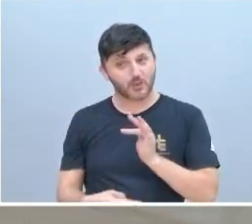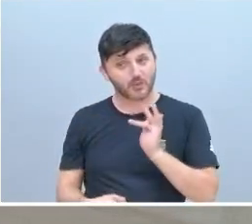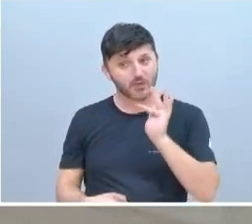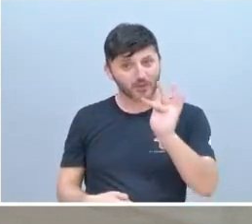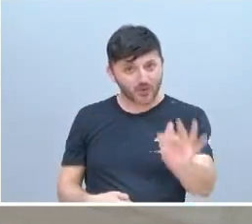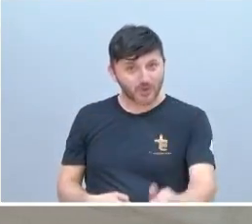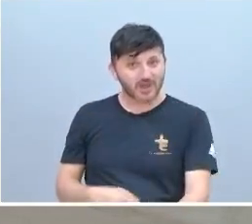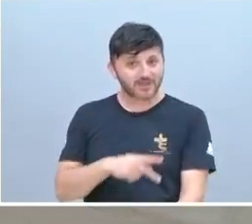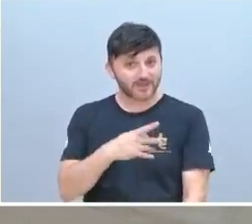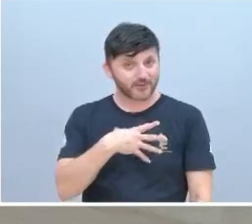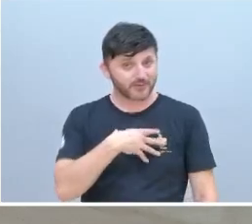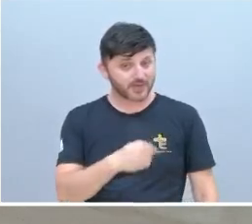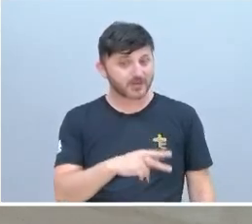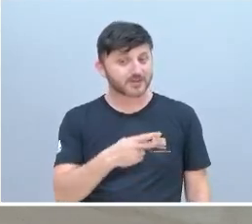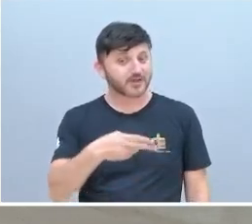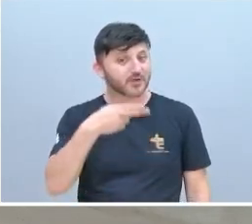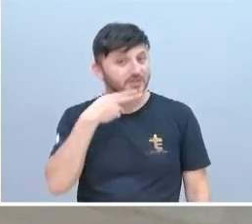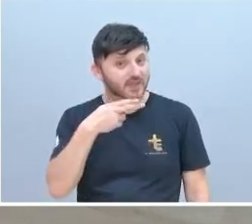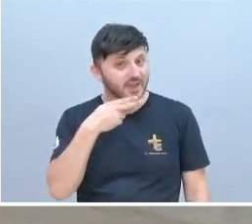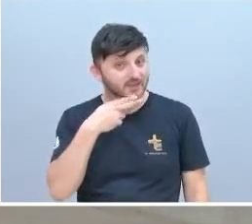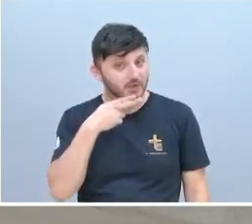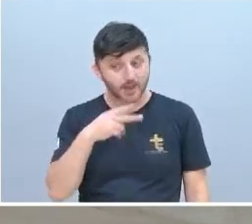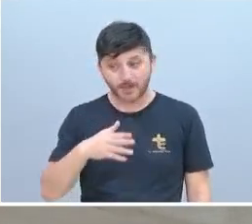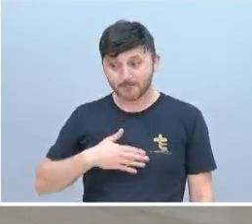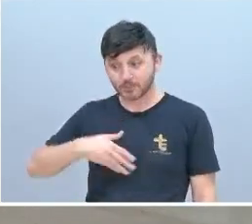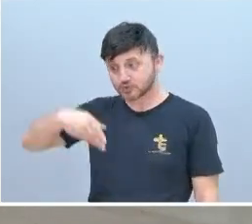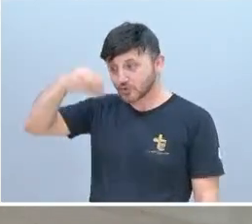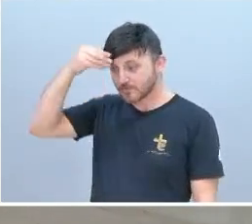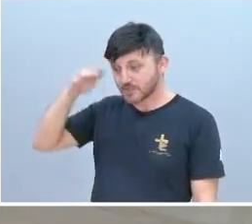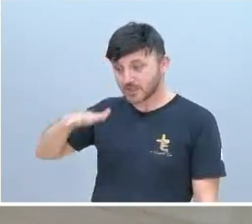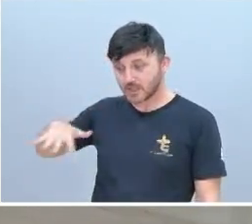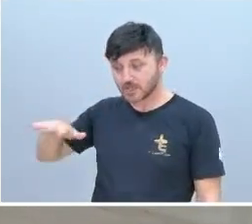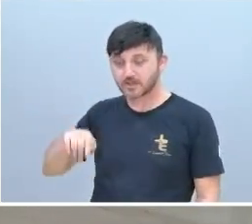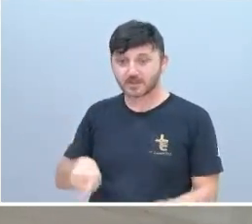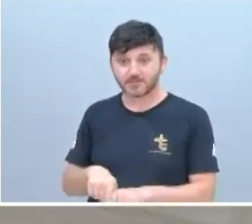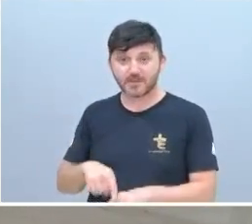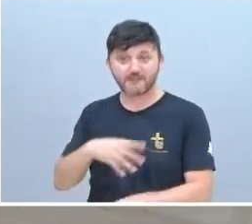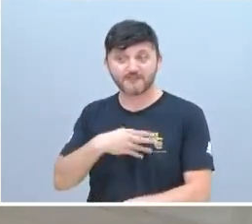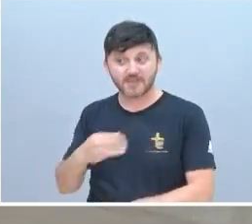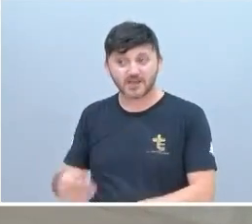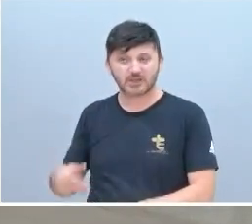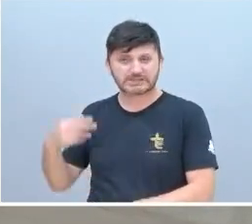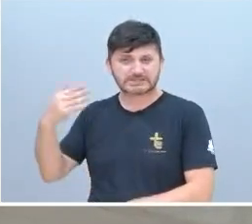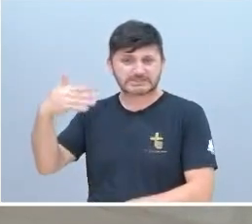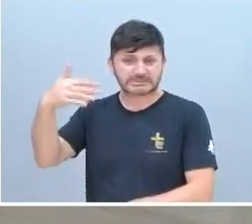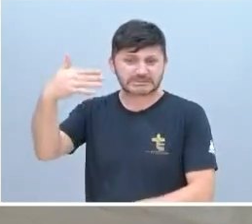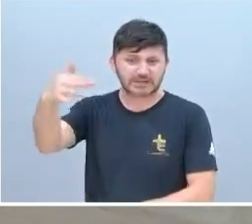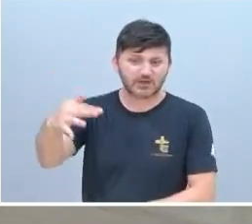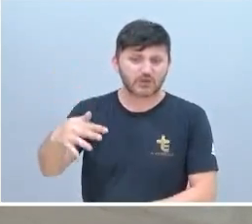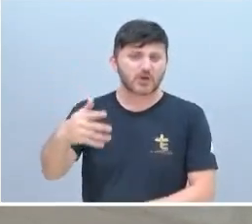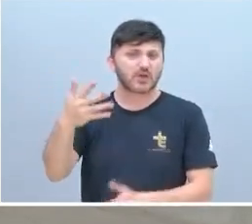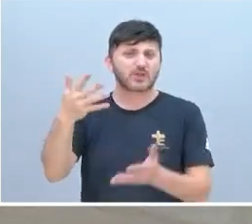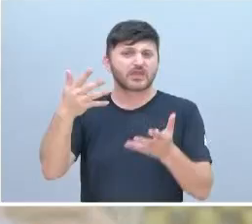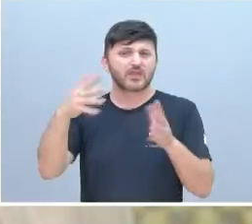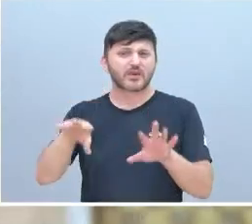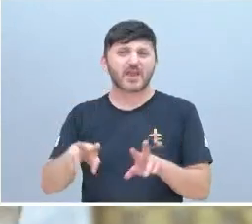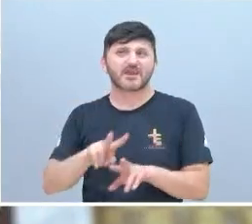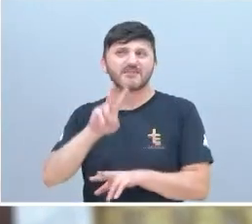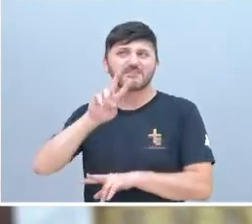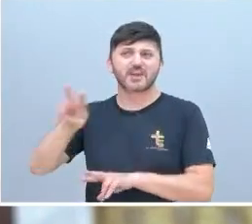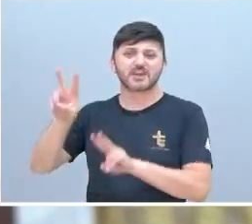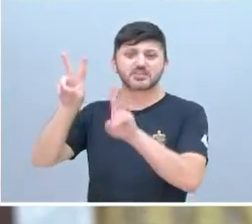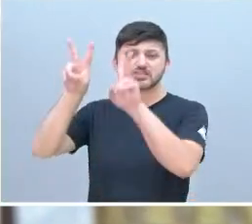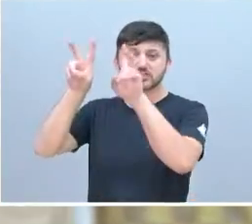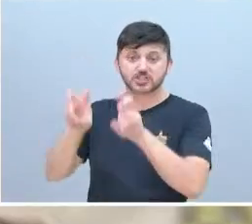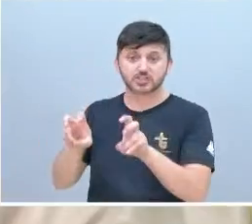netos, os meus sobrinhos e filhos dos meus sobrinhos, não querem ver título, eles querem